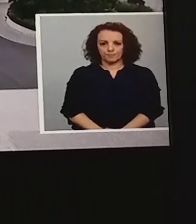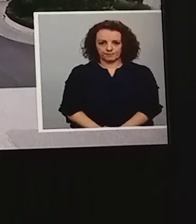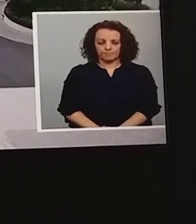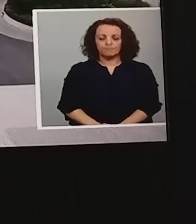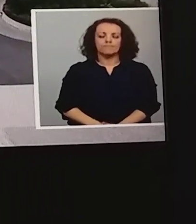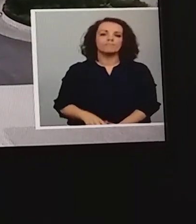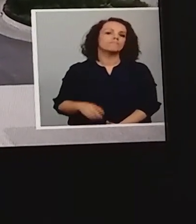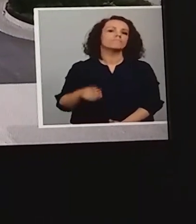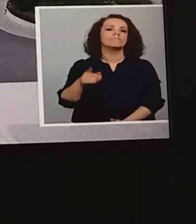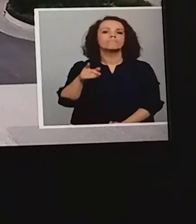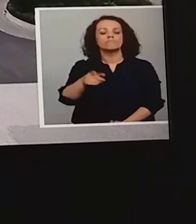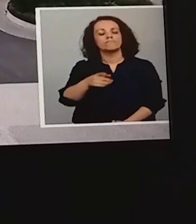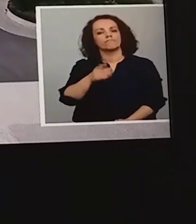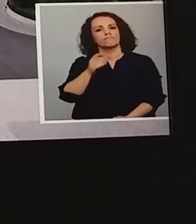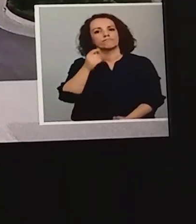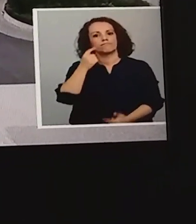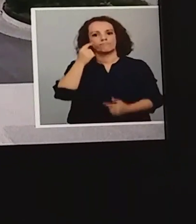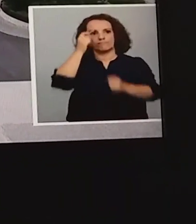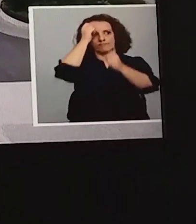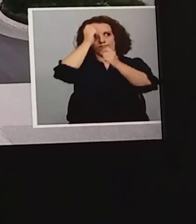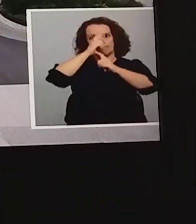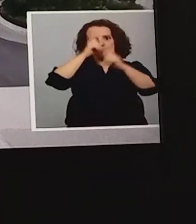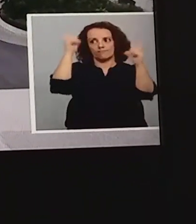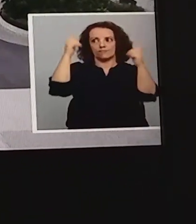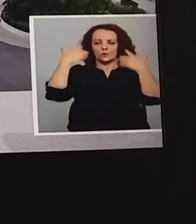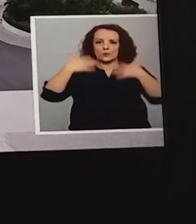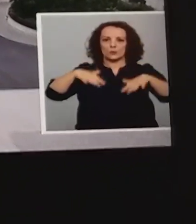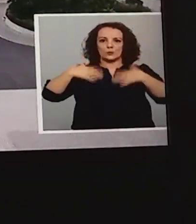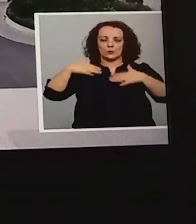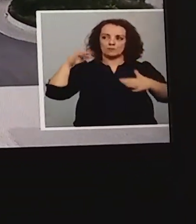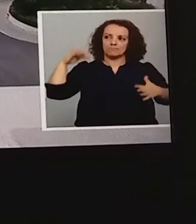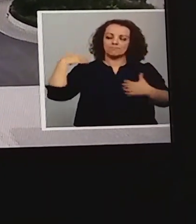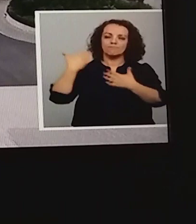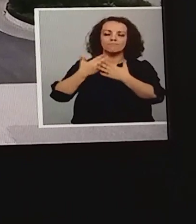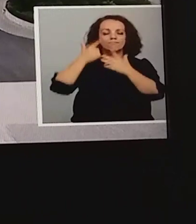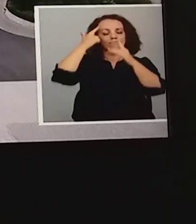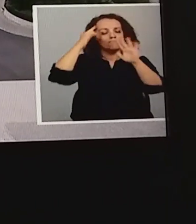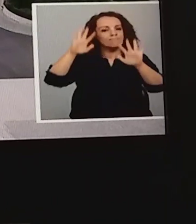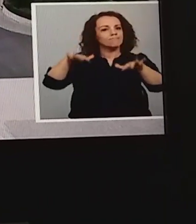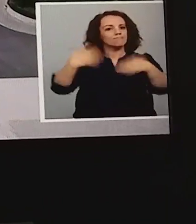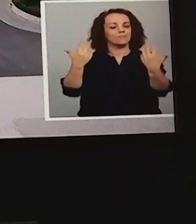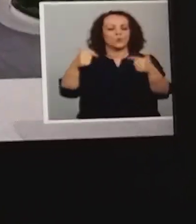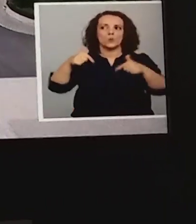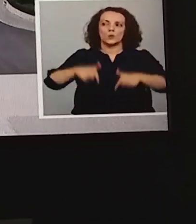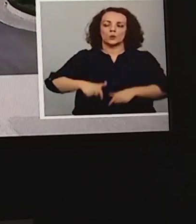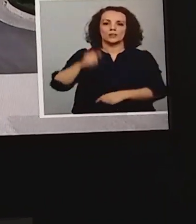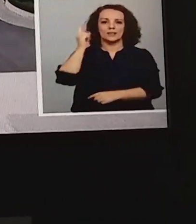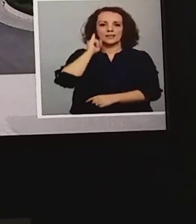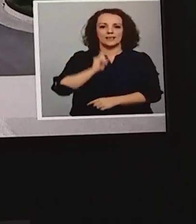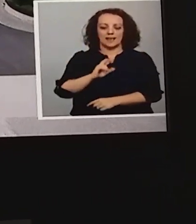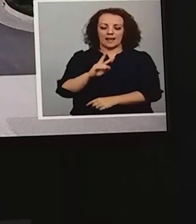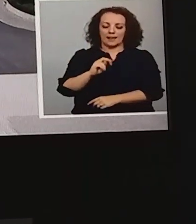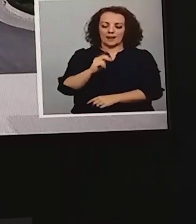Trata-se de um cenário nunca imaginável neste dia, num dia destes, 13 de